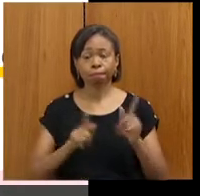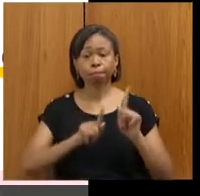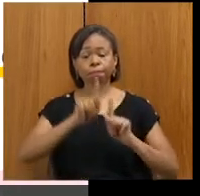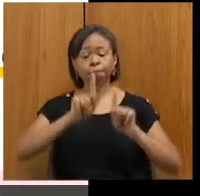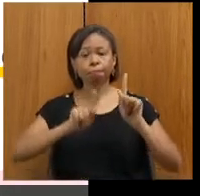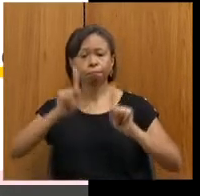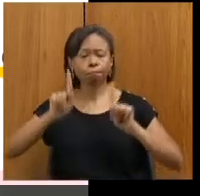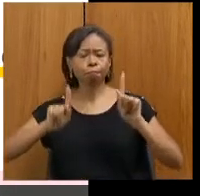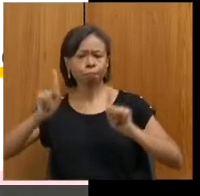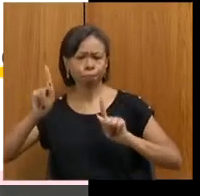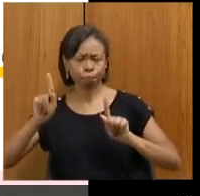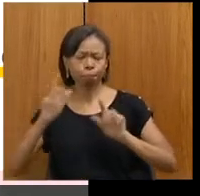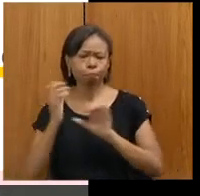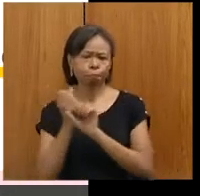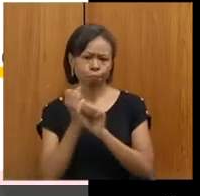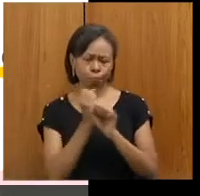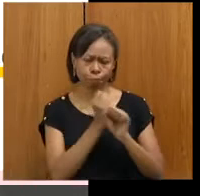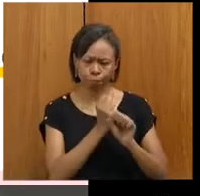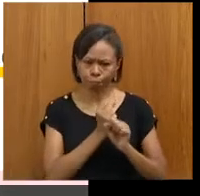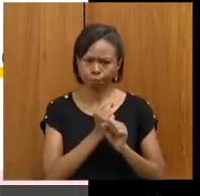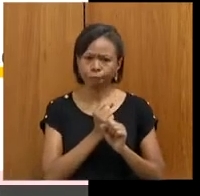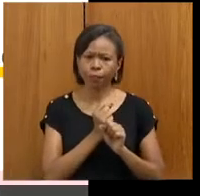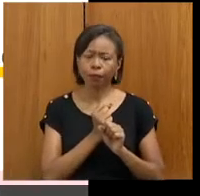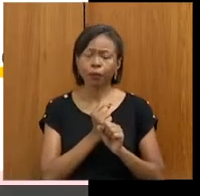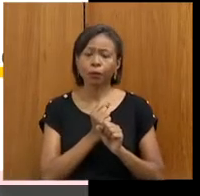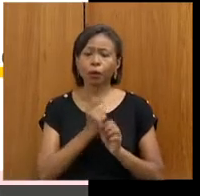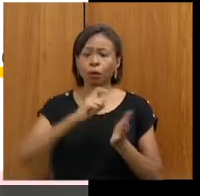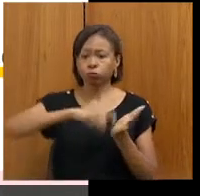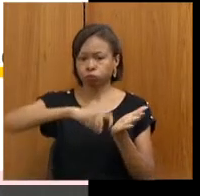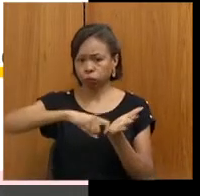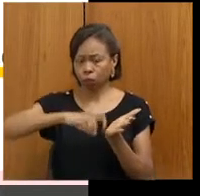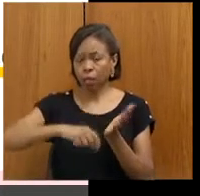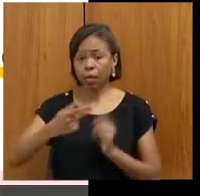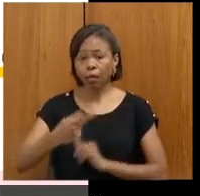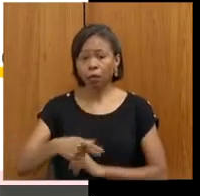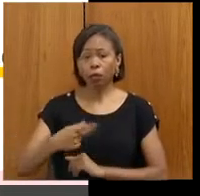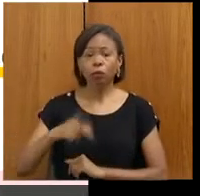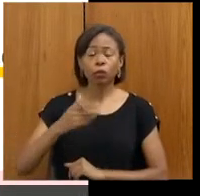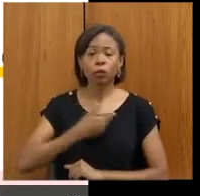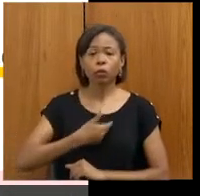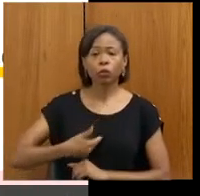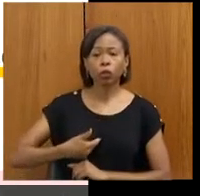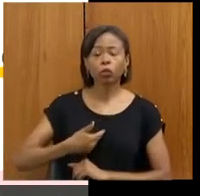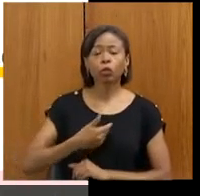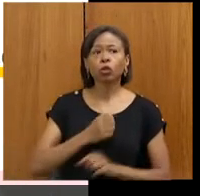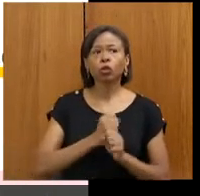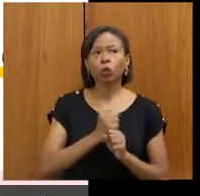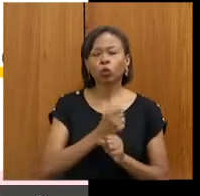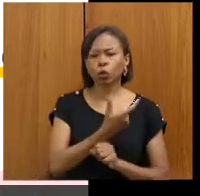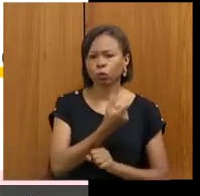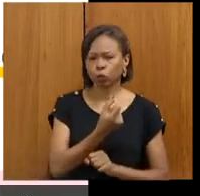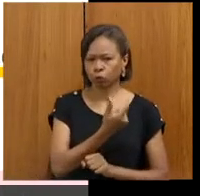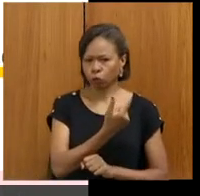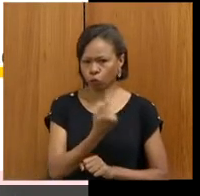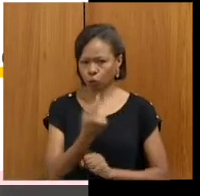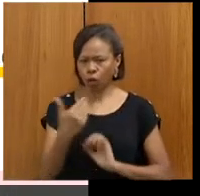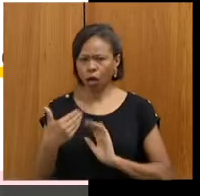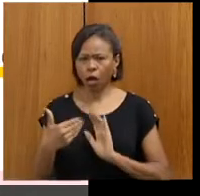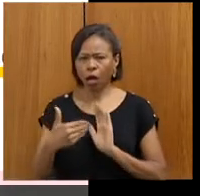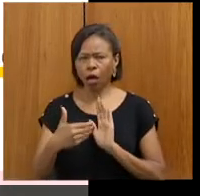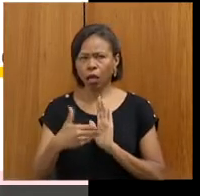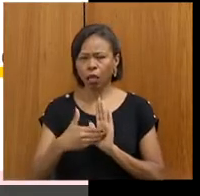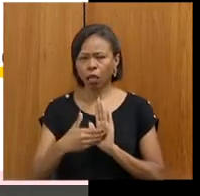fiscais é o estado então apresenta o ano de 2020 um é até o quarto bimestre um superávit de